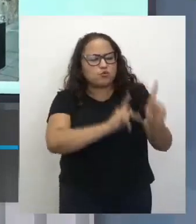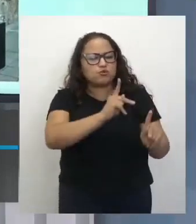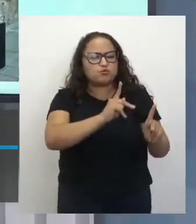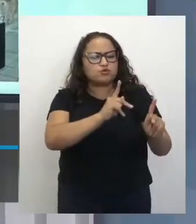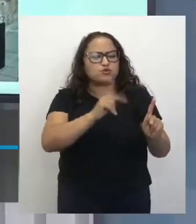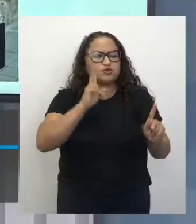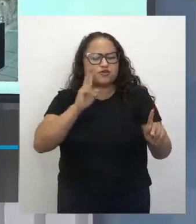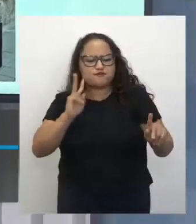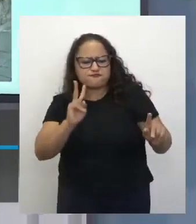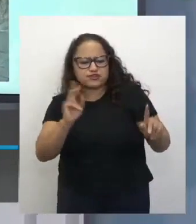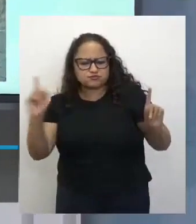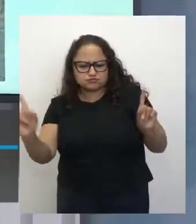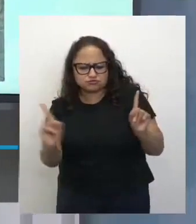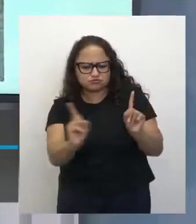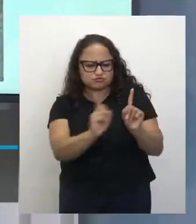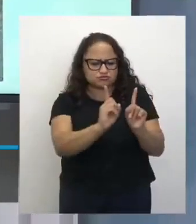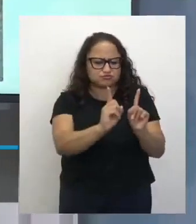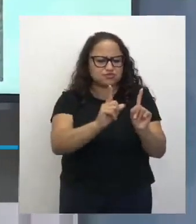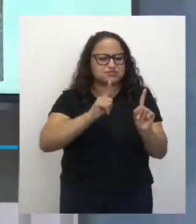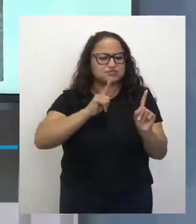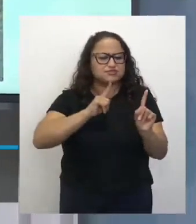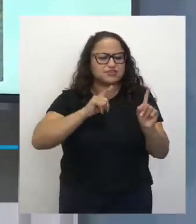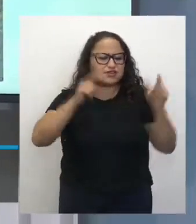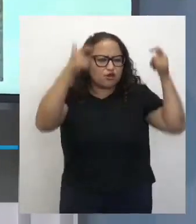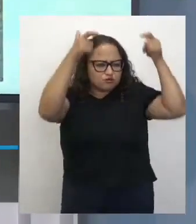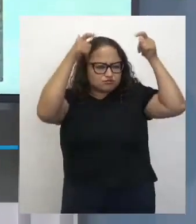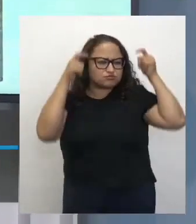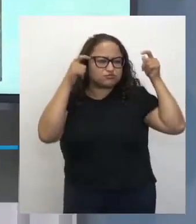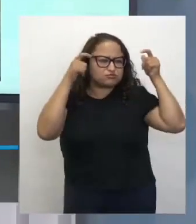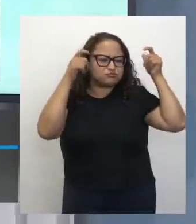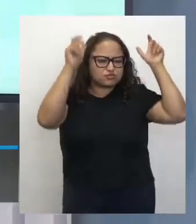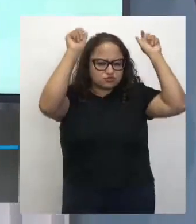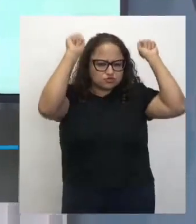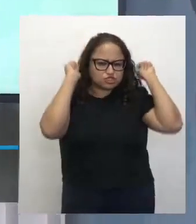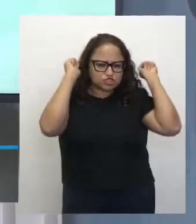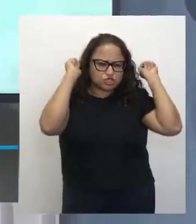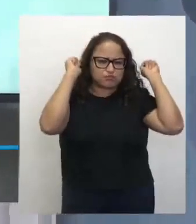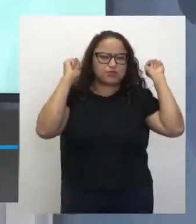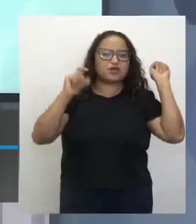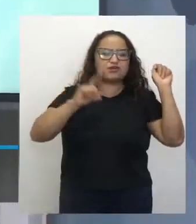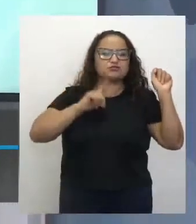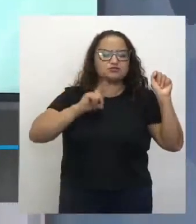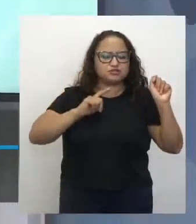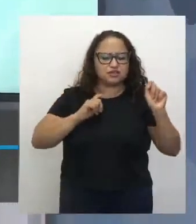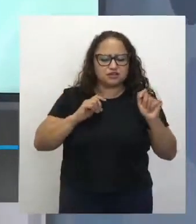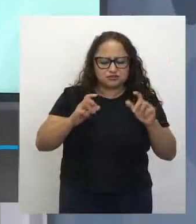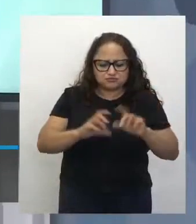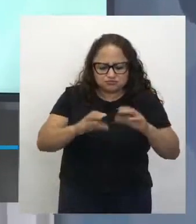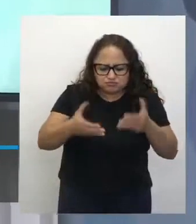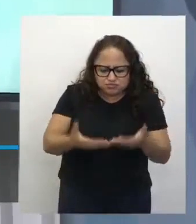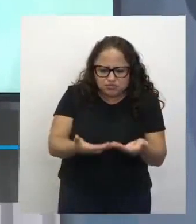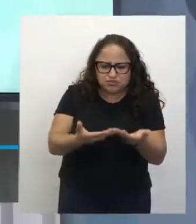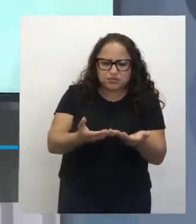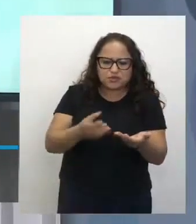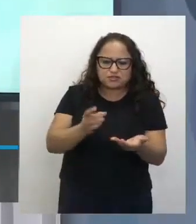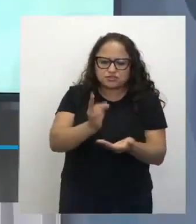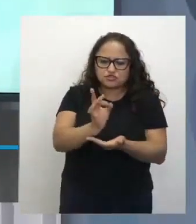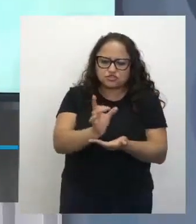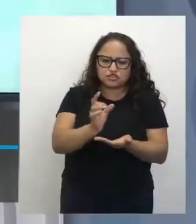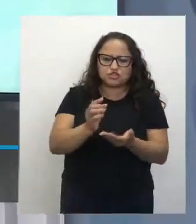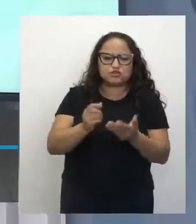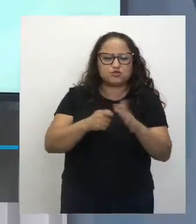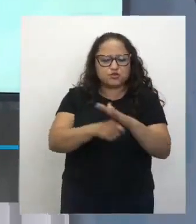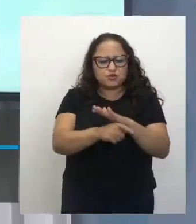aproxima, coloca, né? O pessoal coloca geralmente um chapéu, né? O pessoal vai lá, coloca um donativo ali para ajudar aquele músico. E às vezes a pessoa é